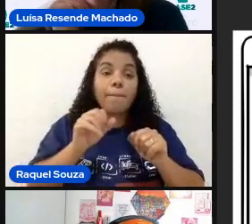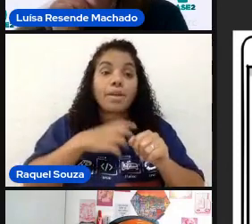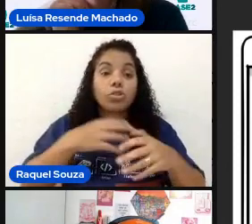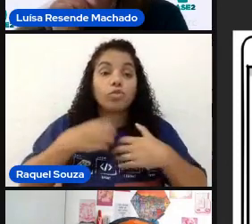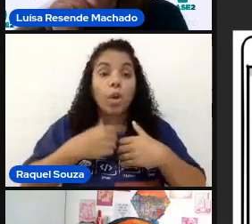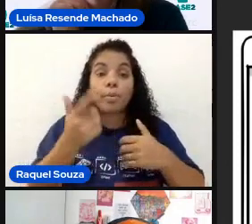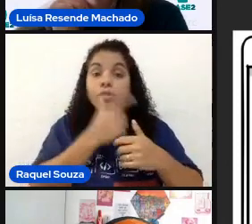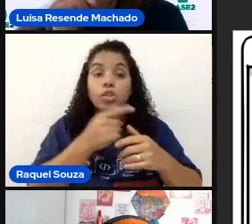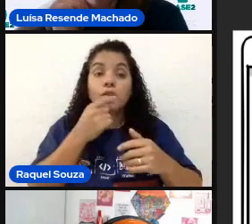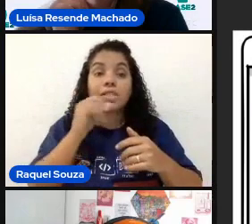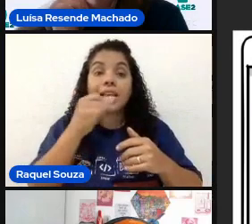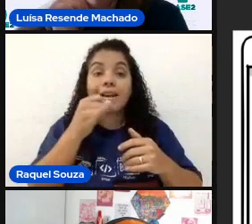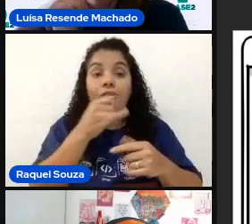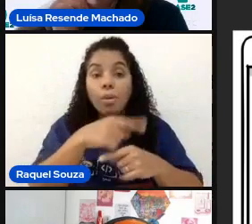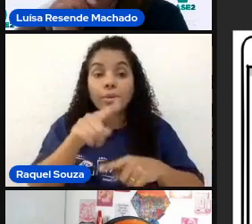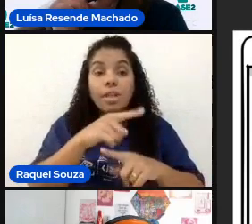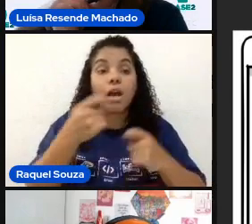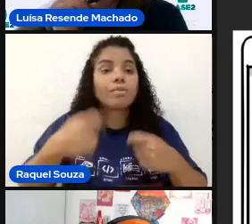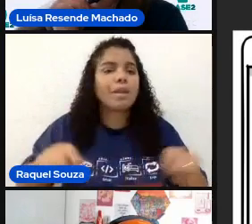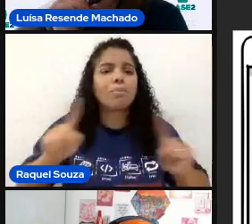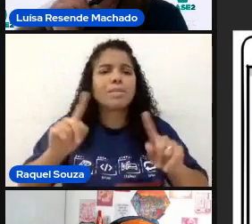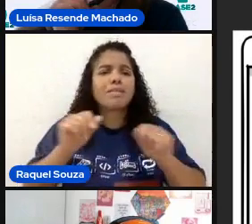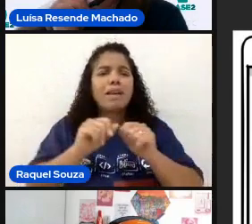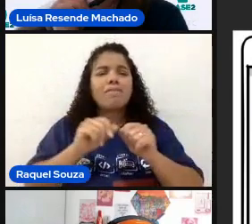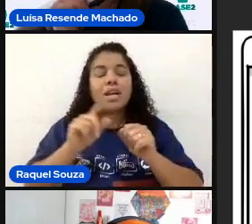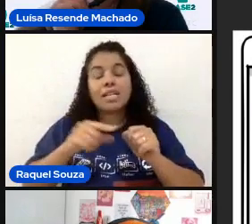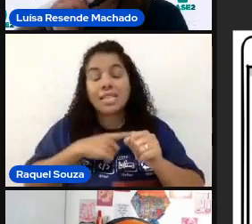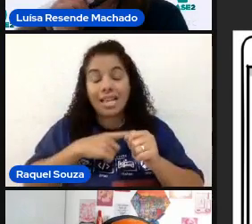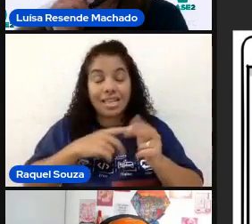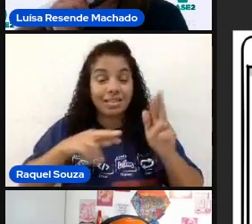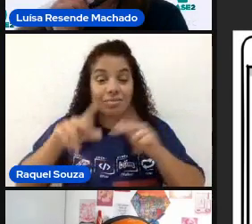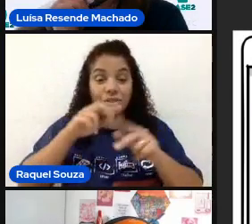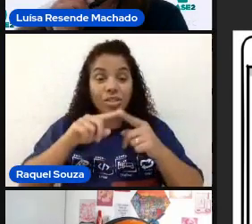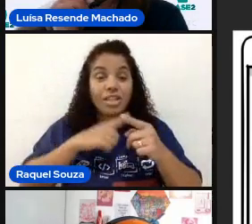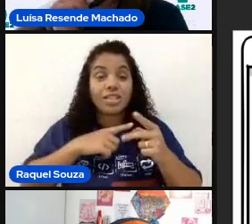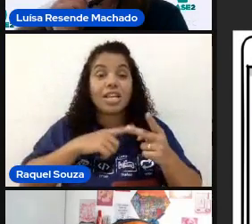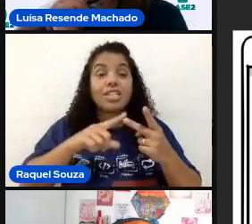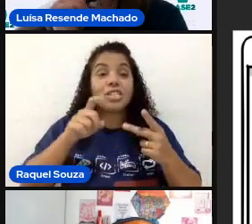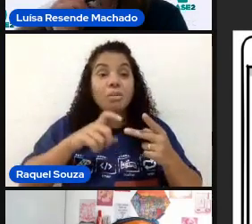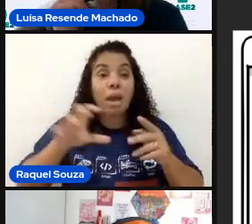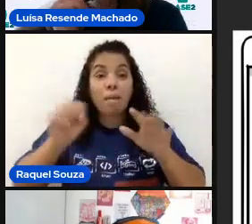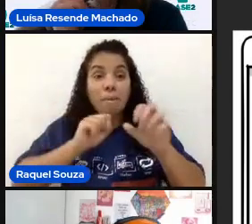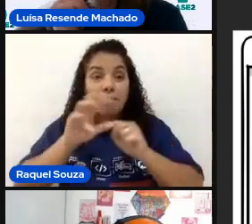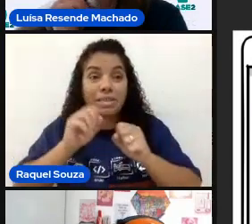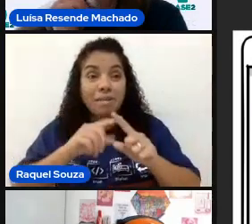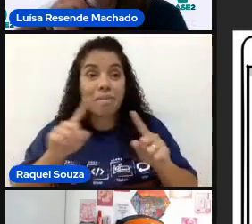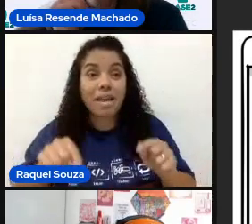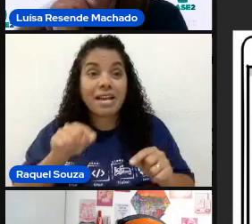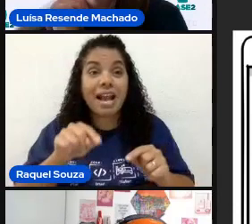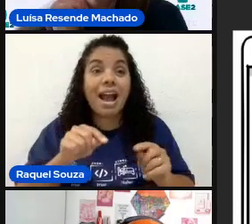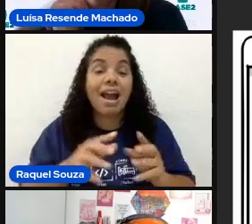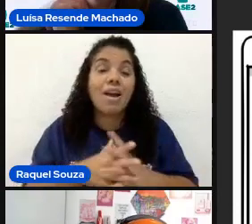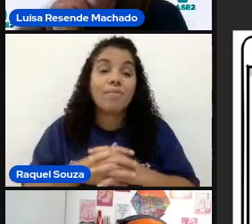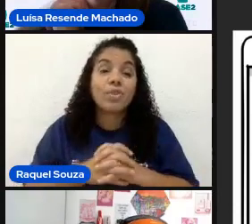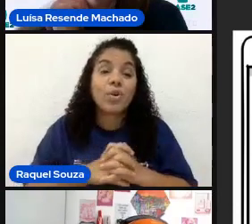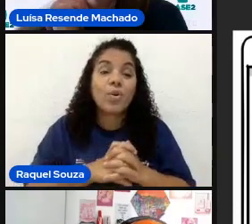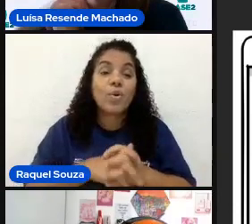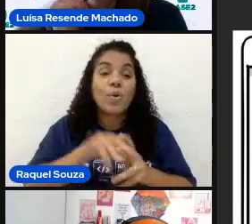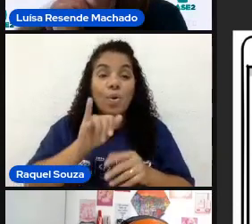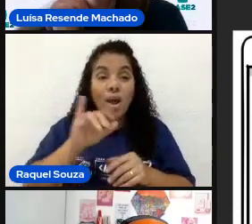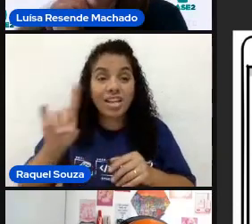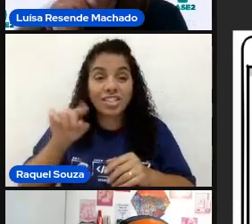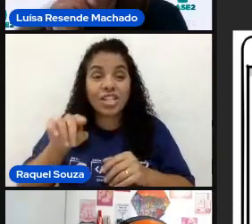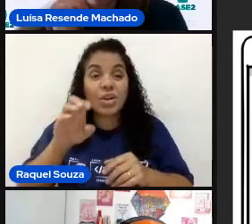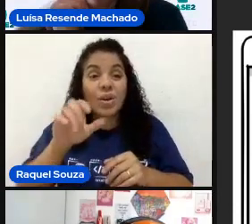consiga automatizar e não precisa ficar fazendo aquela sopa de letrinha de XPF para poder pegar ali o ID do elemento para